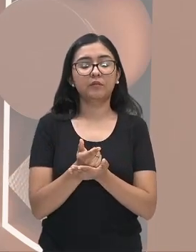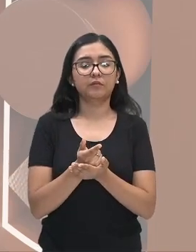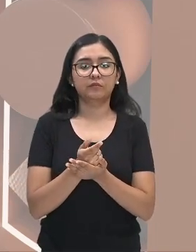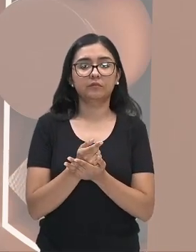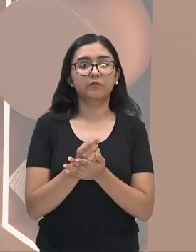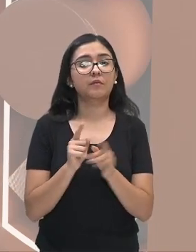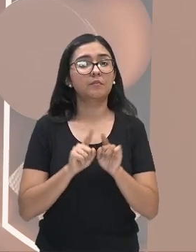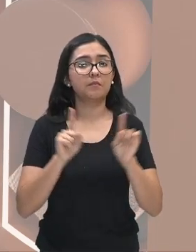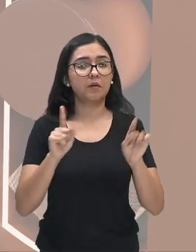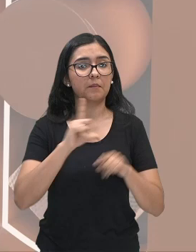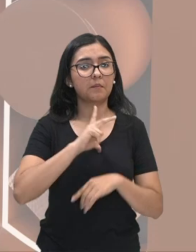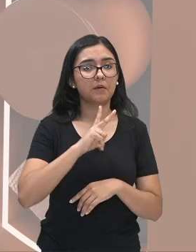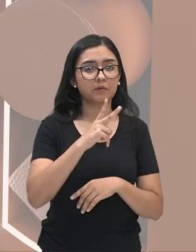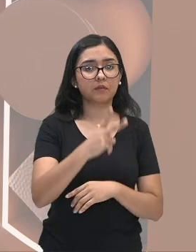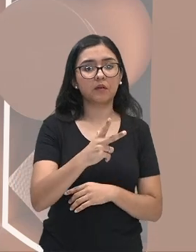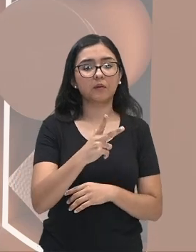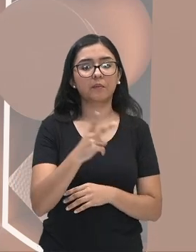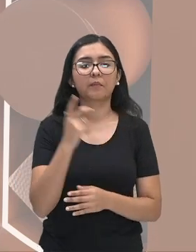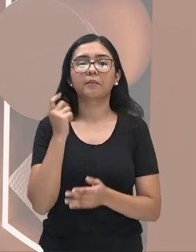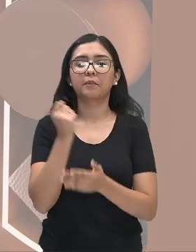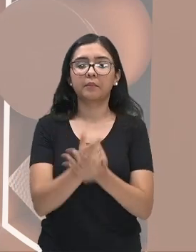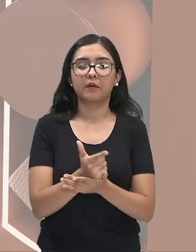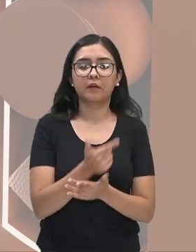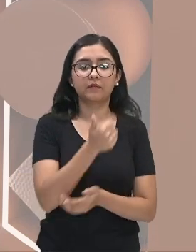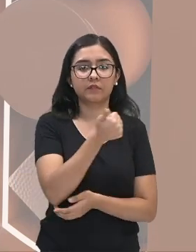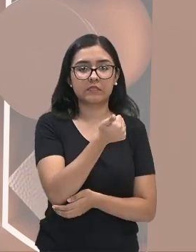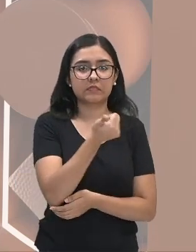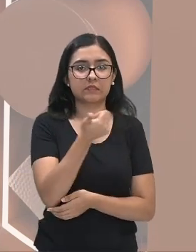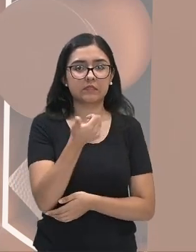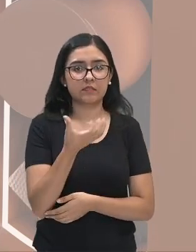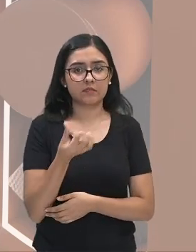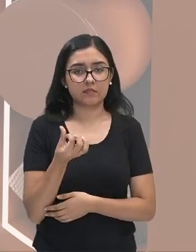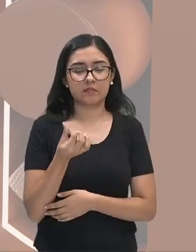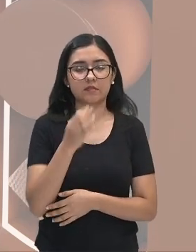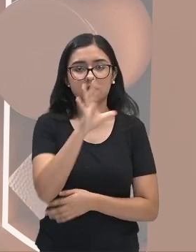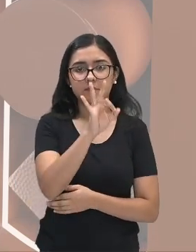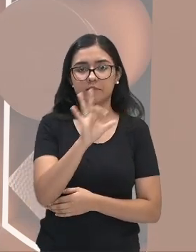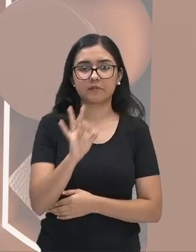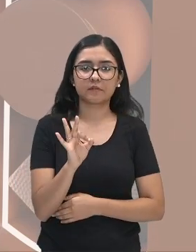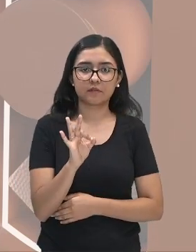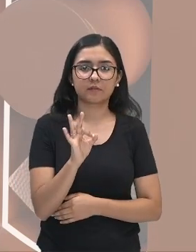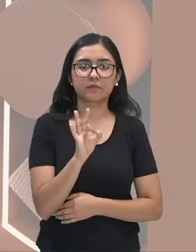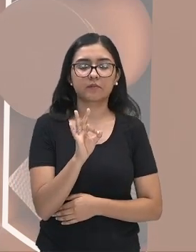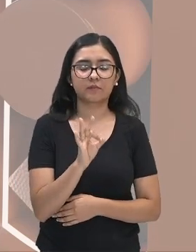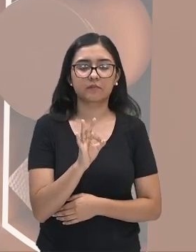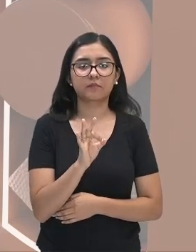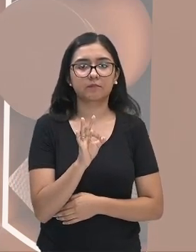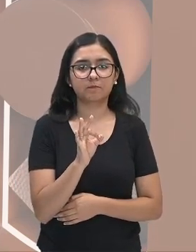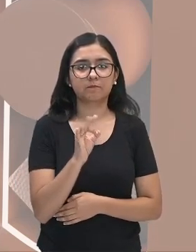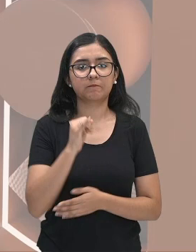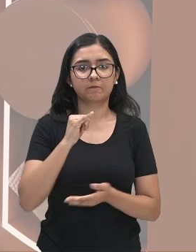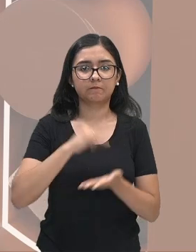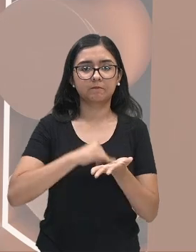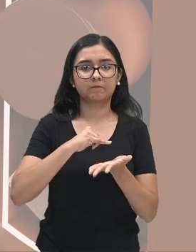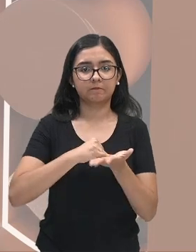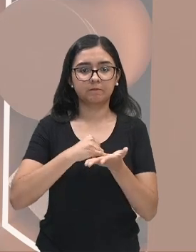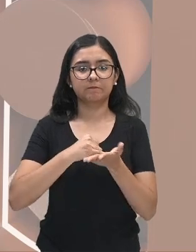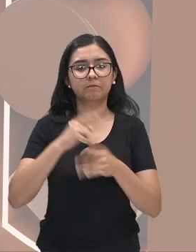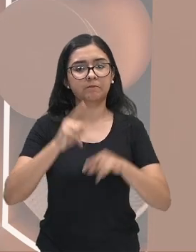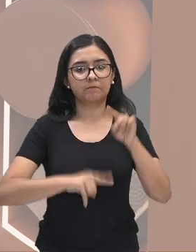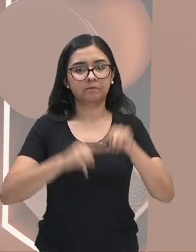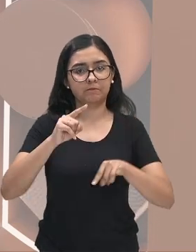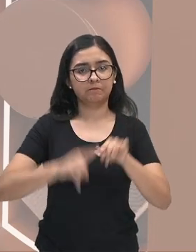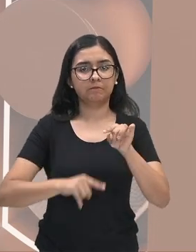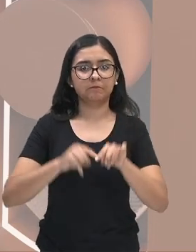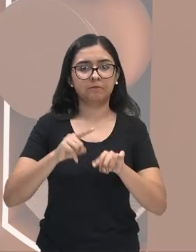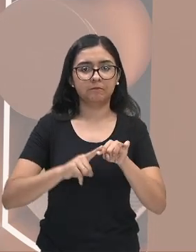enquanto que Portugal pagava 16%, né, dos produtos, nos seus